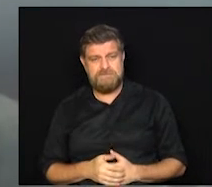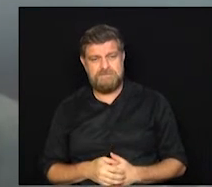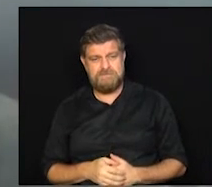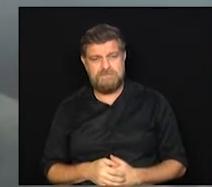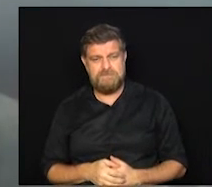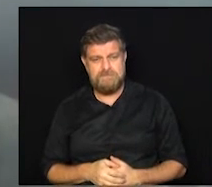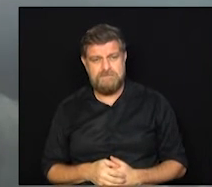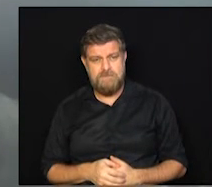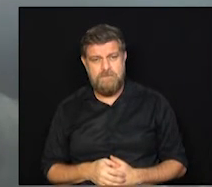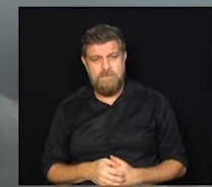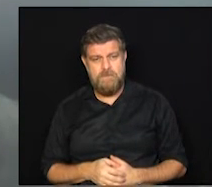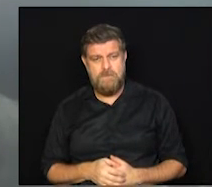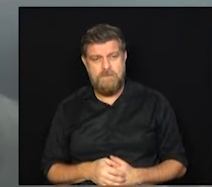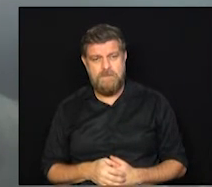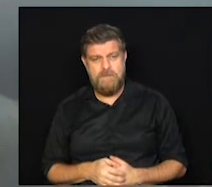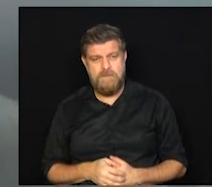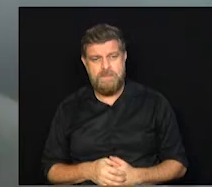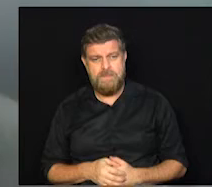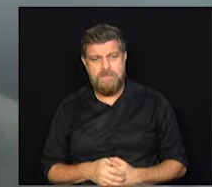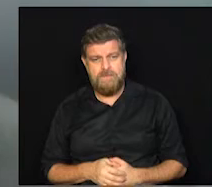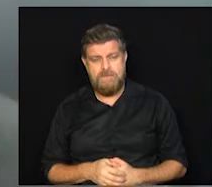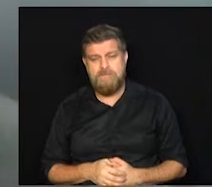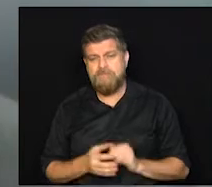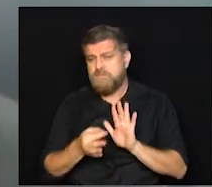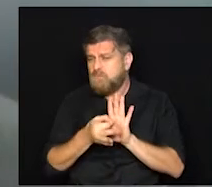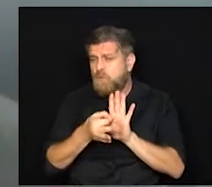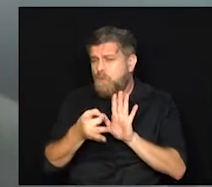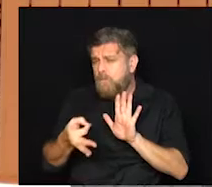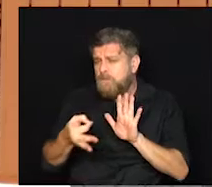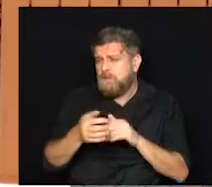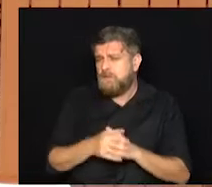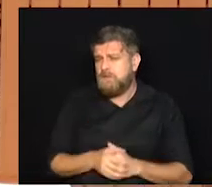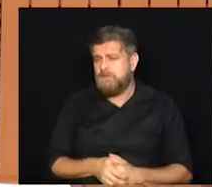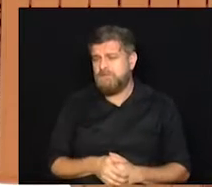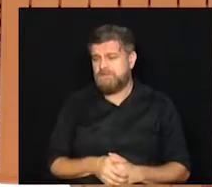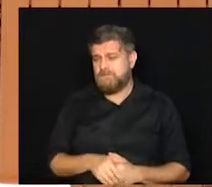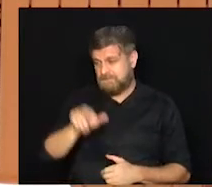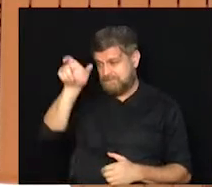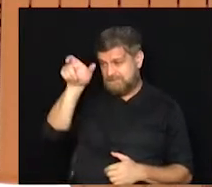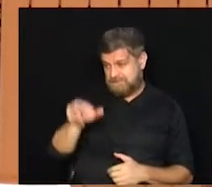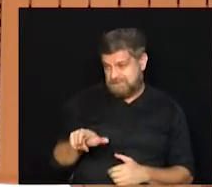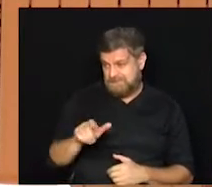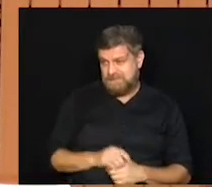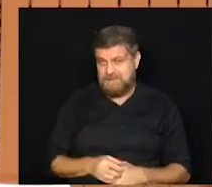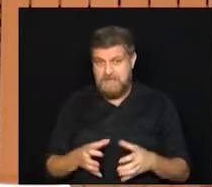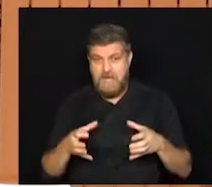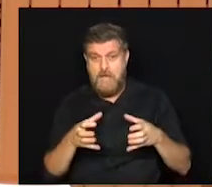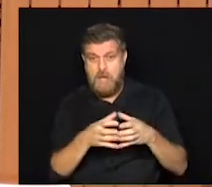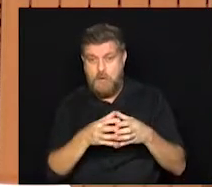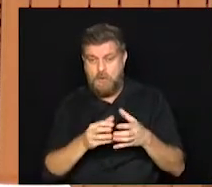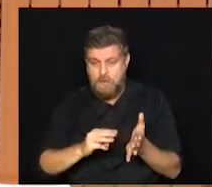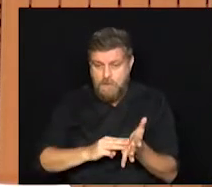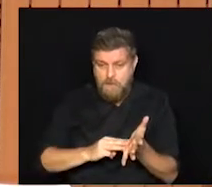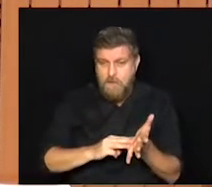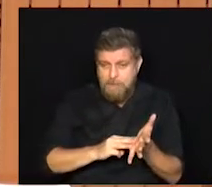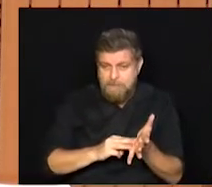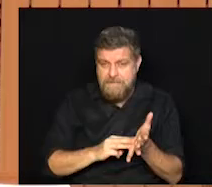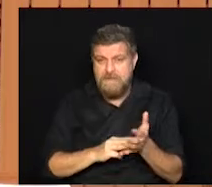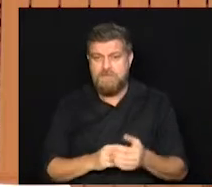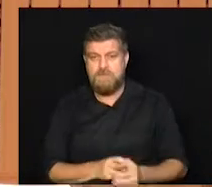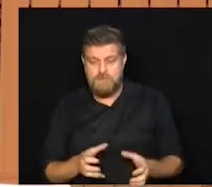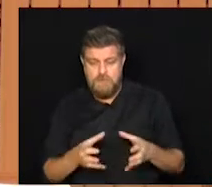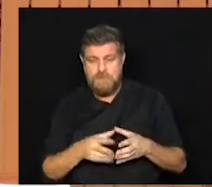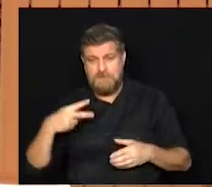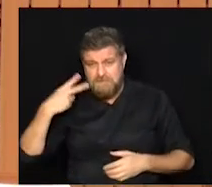Sim. Então, você acha que, como você faz membro da comissão, a importância é muito grande, vamos